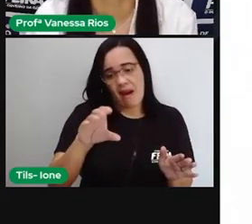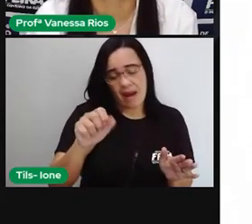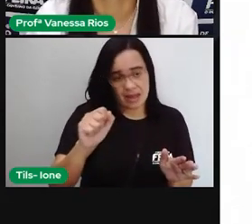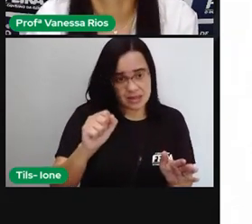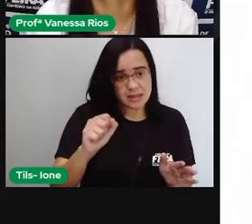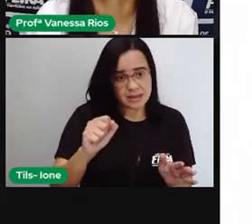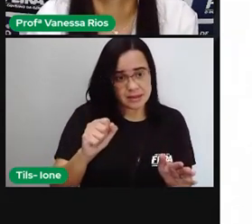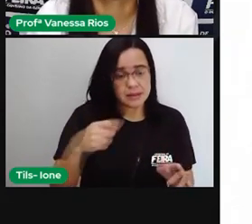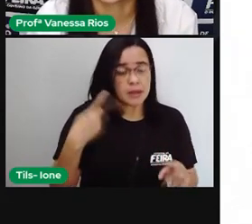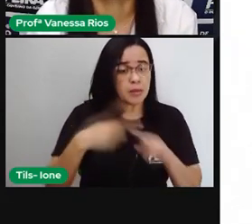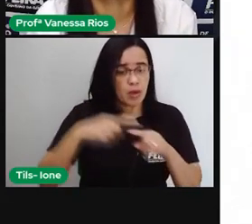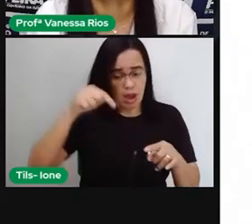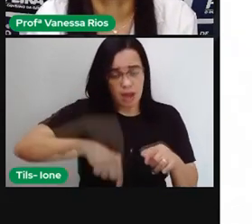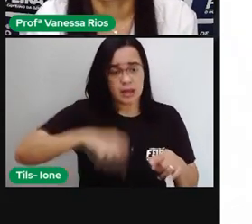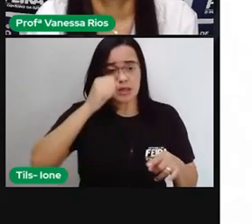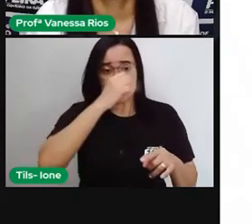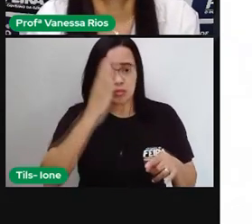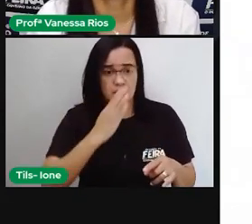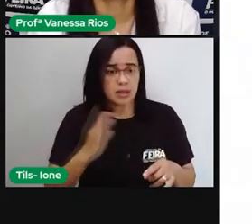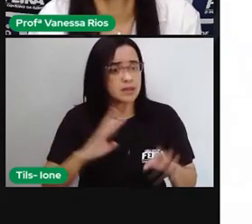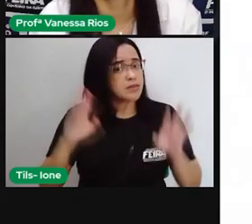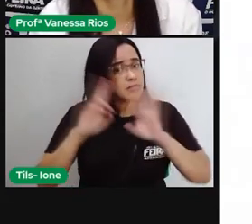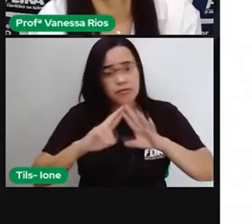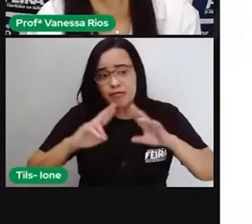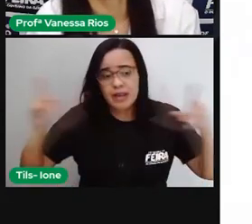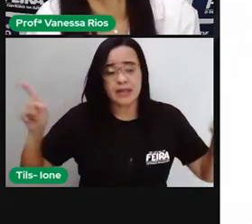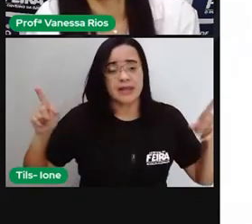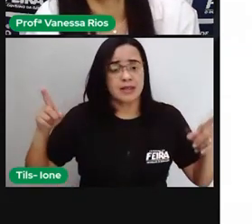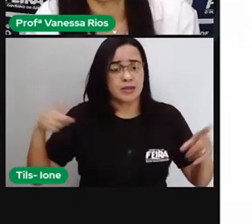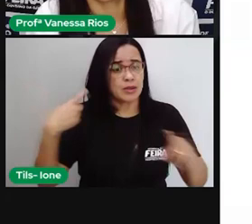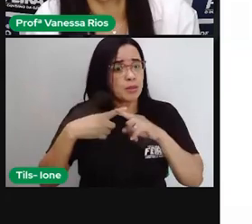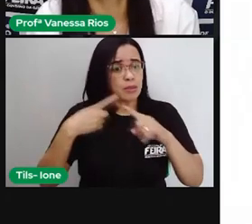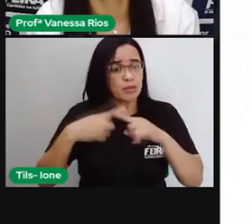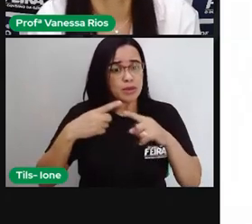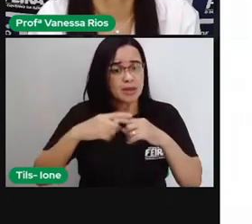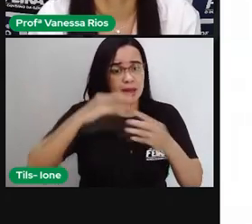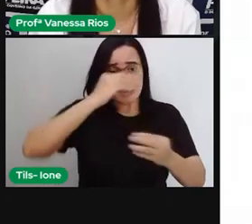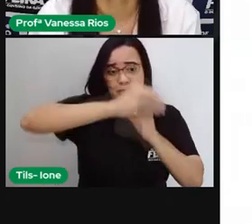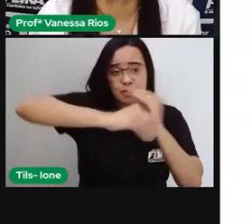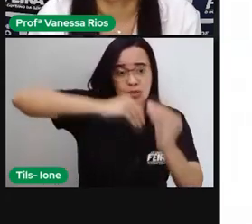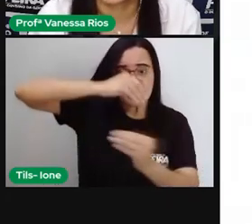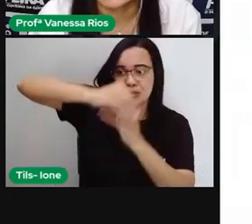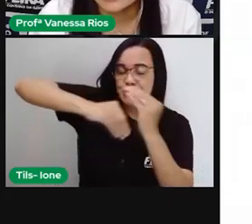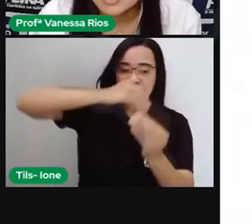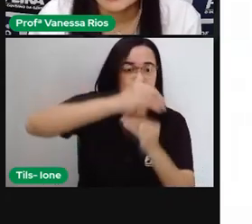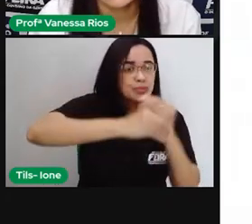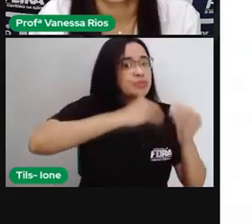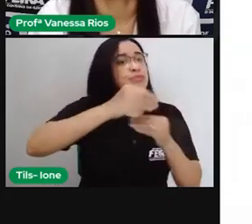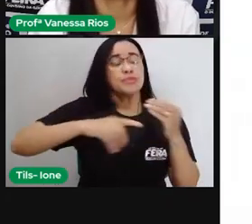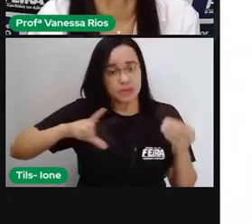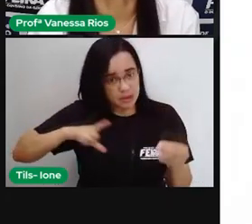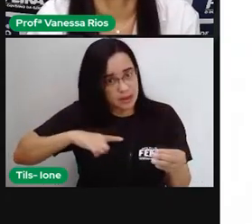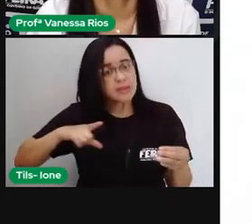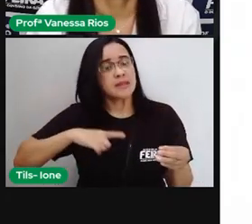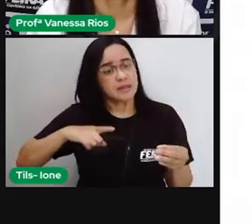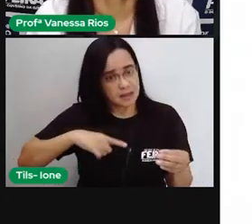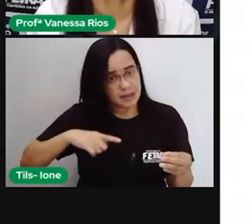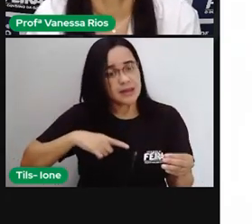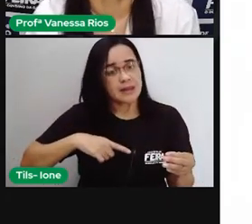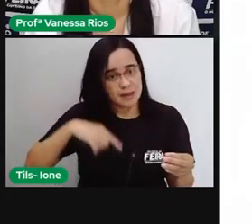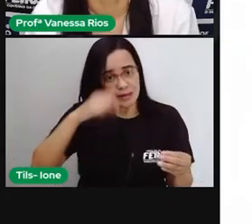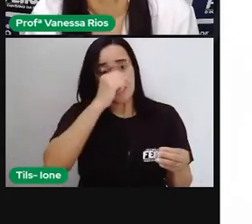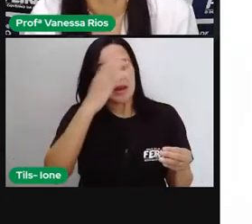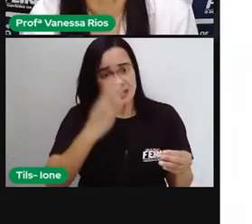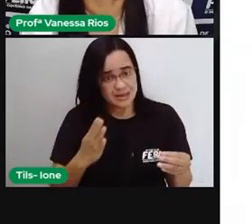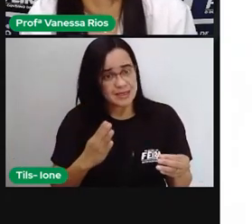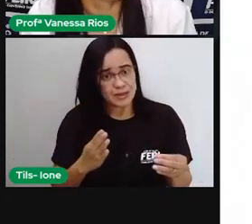existia o processo de miscigenação. Então, nenhum de nós aqui, né, pelo menos na grande maioria dos brasileiros, não tem